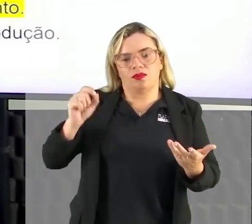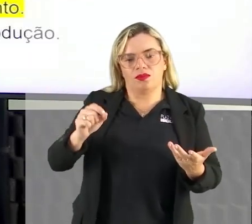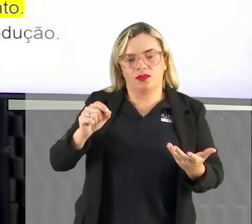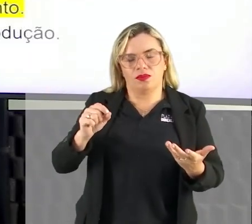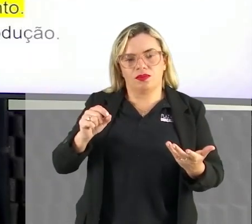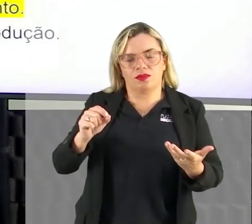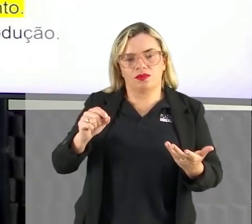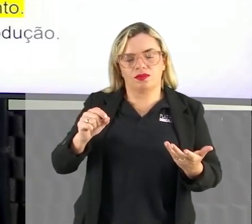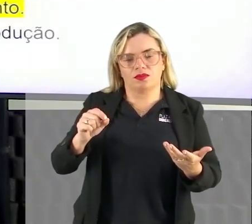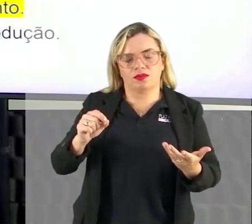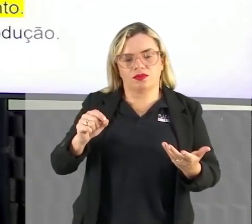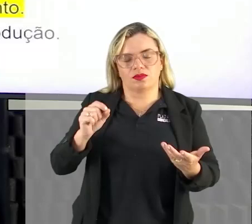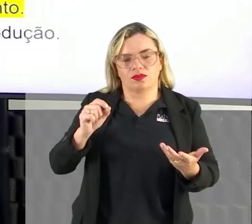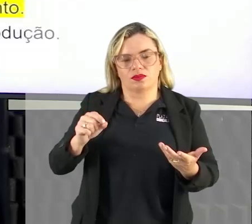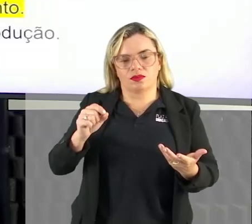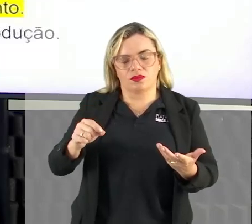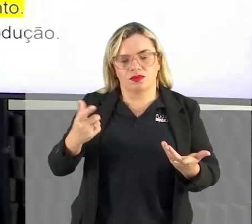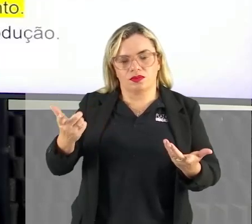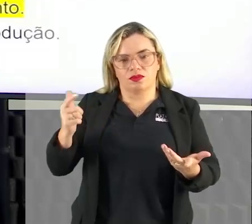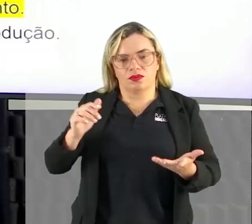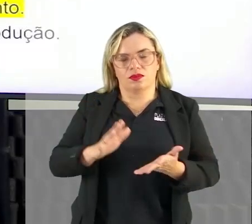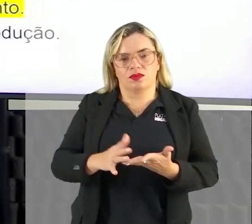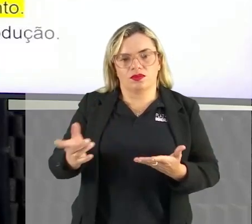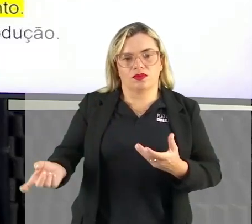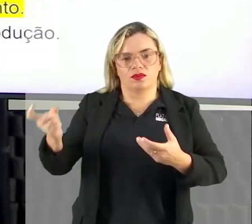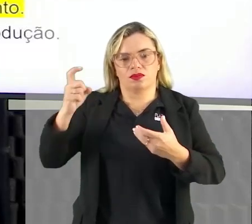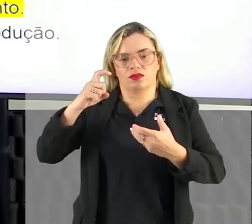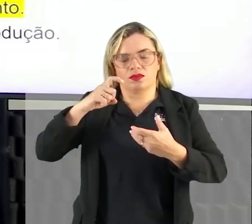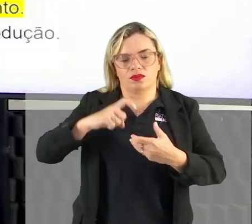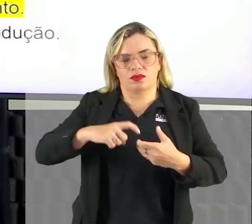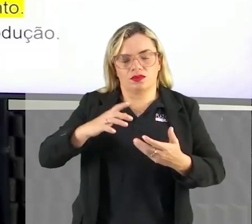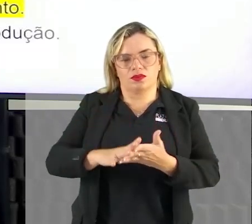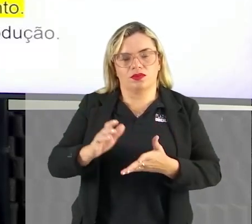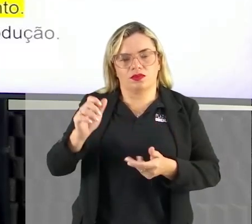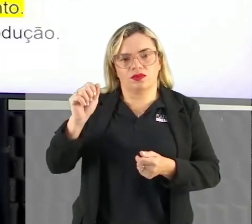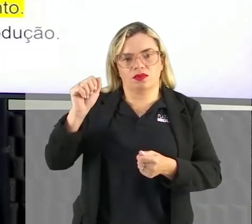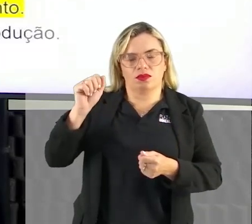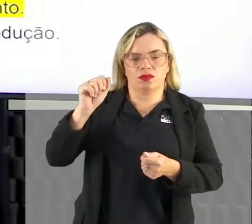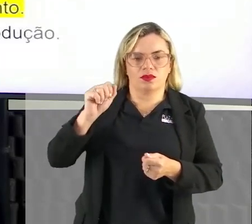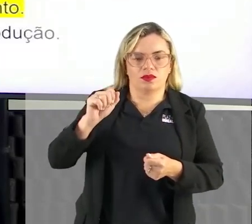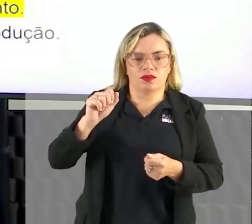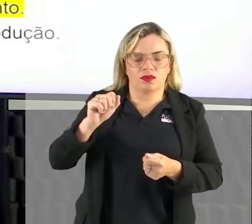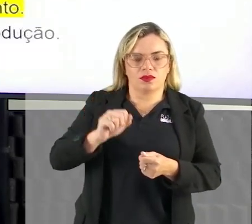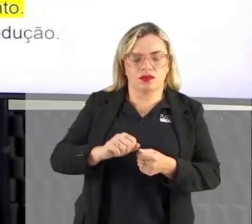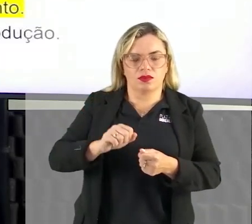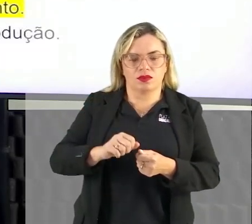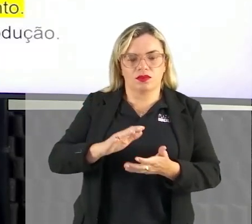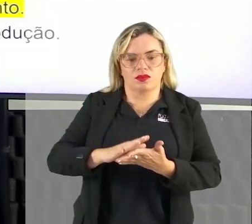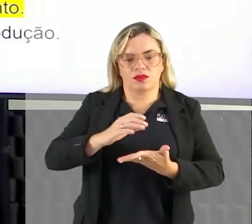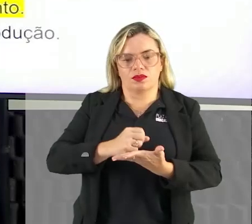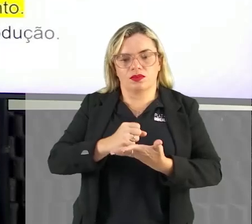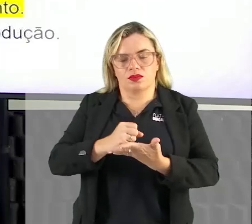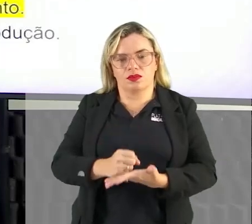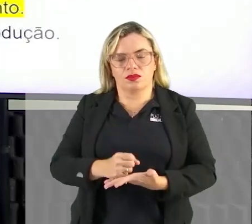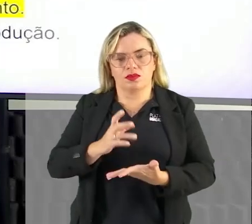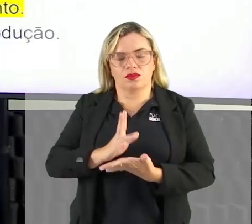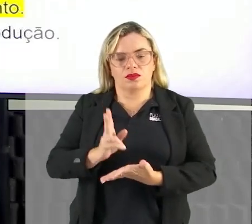que ele, né, a bobagem, né, desfazer a bobagem que ele fez, né. Então, é isso aqui